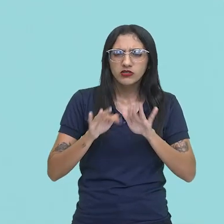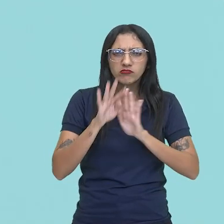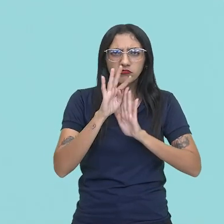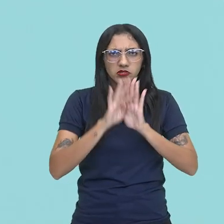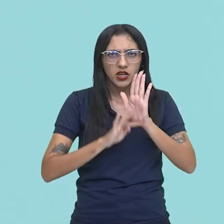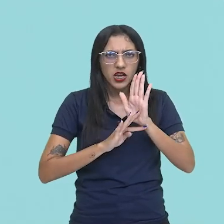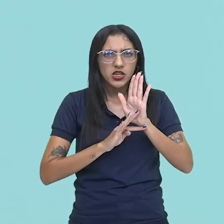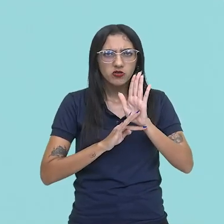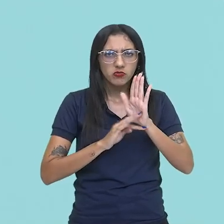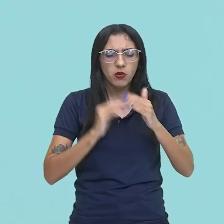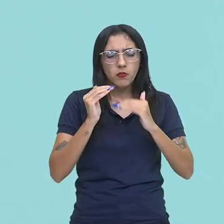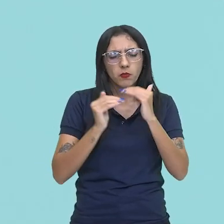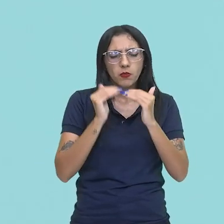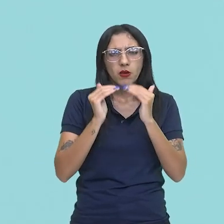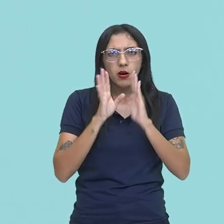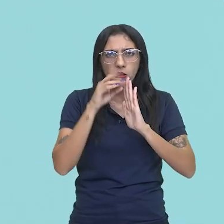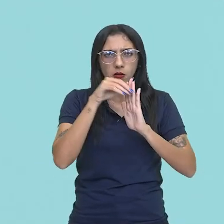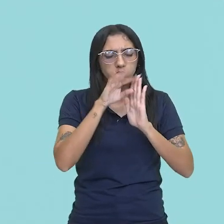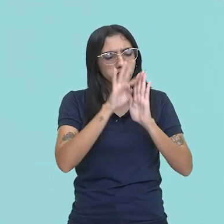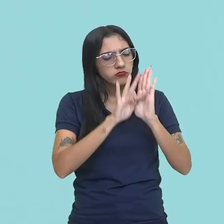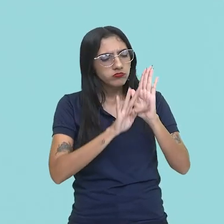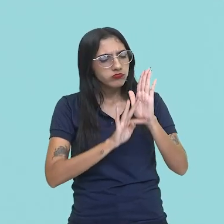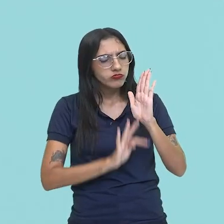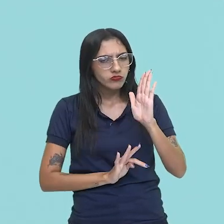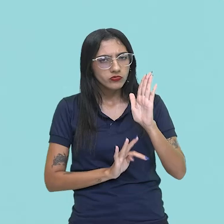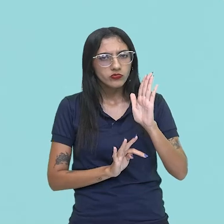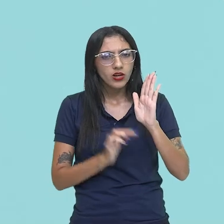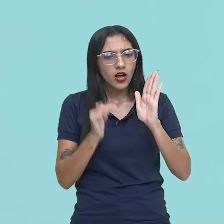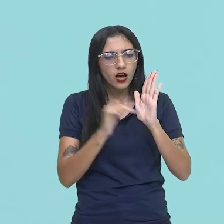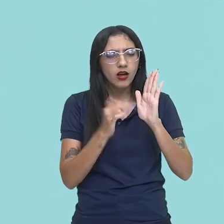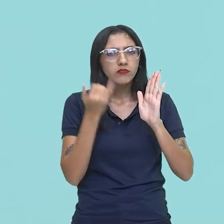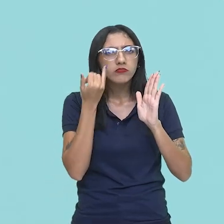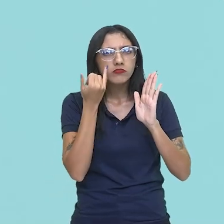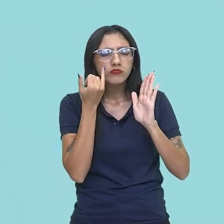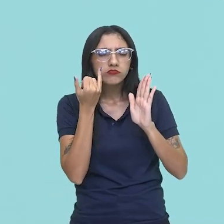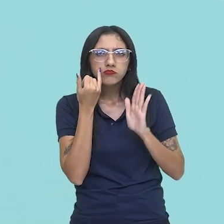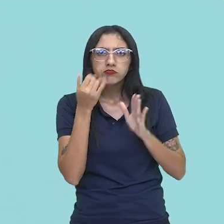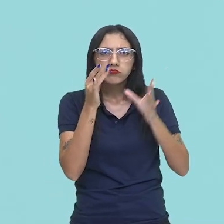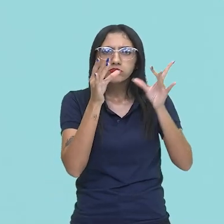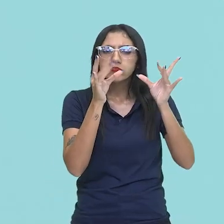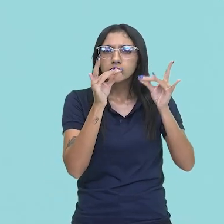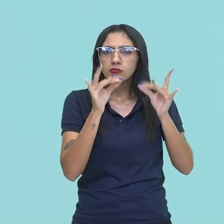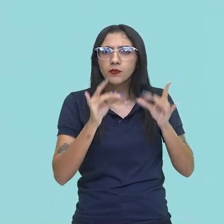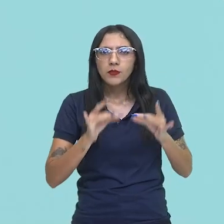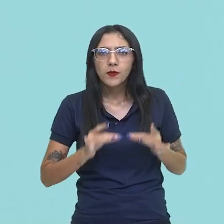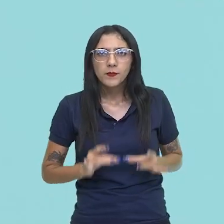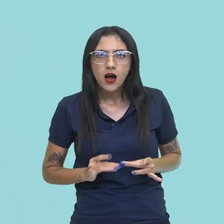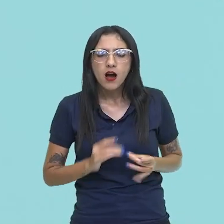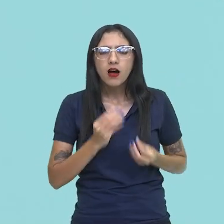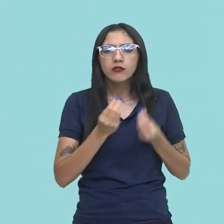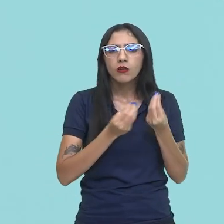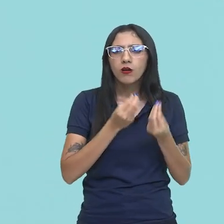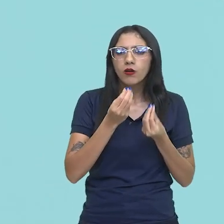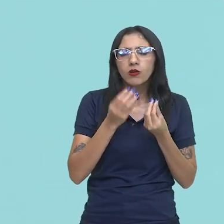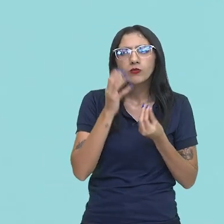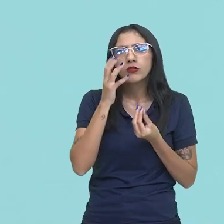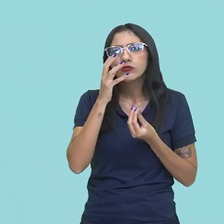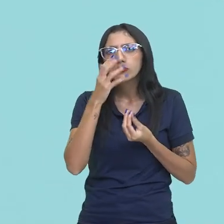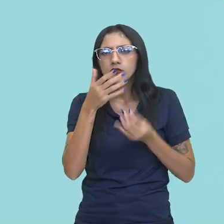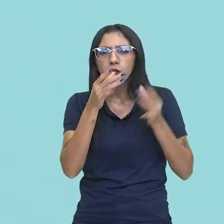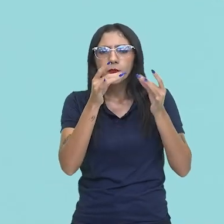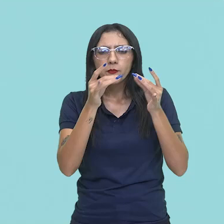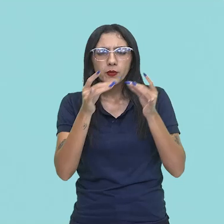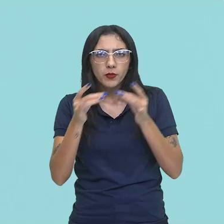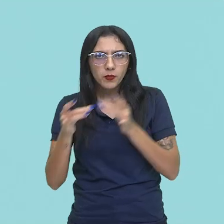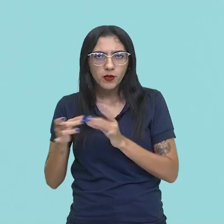no desenvolvimento do texto, aí sim vai explicando a situação, aí a gente vai compreender